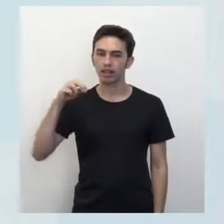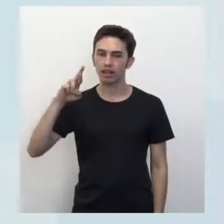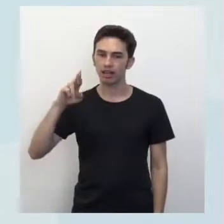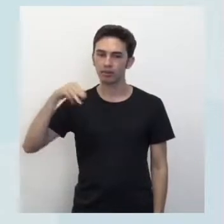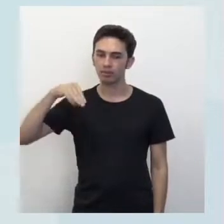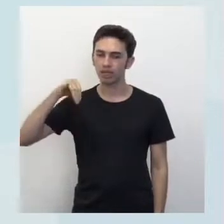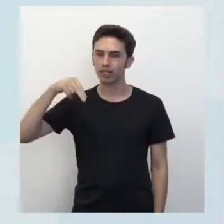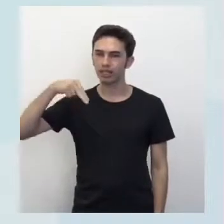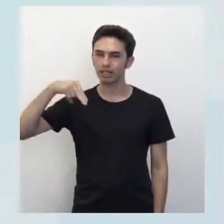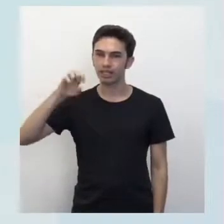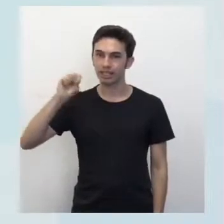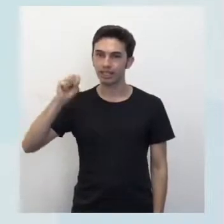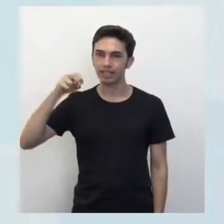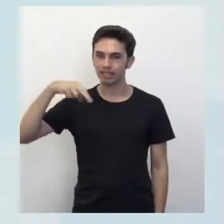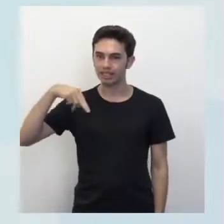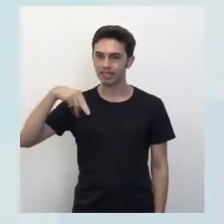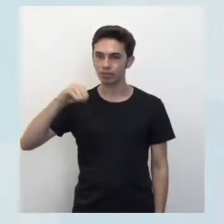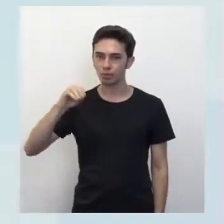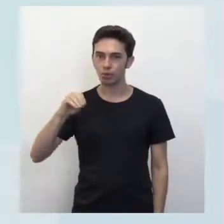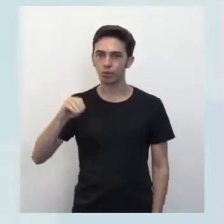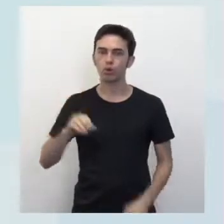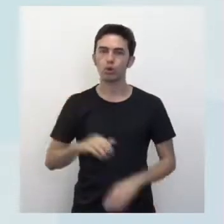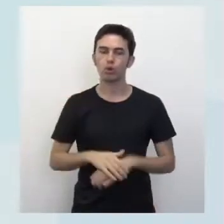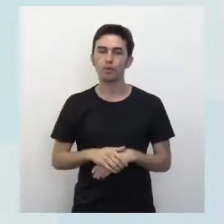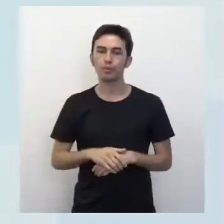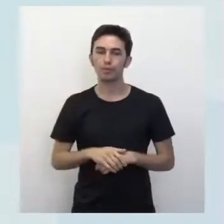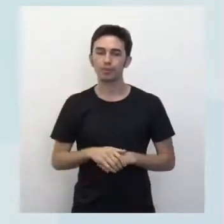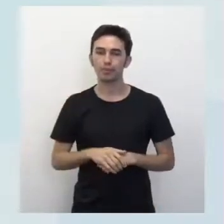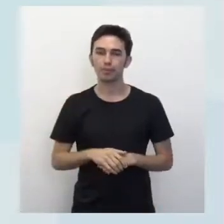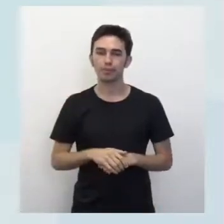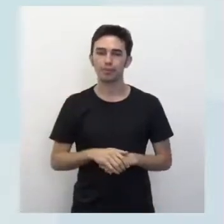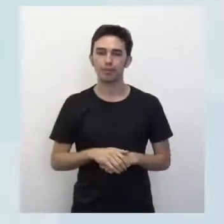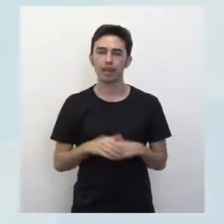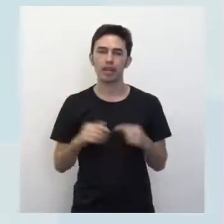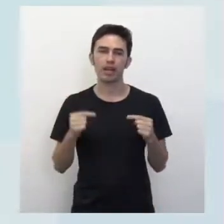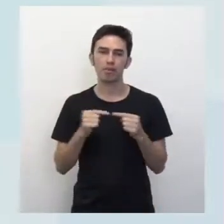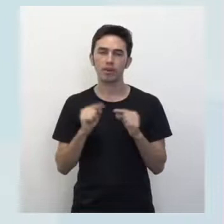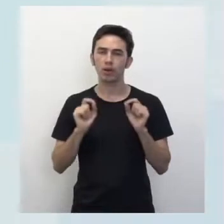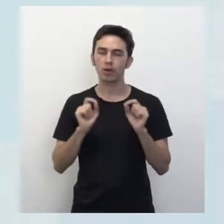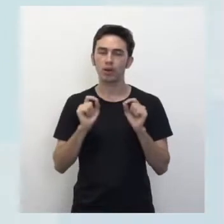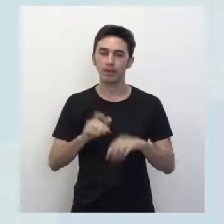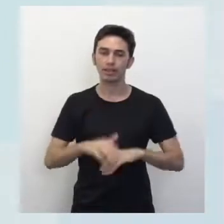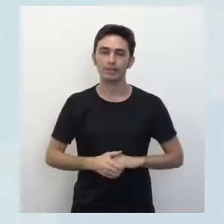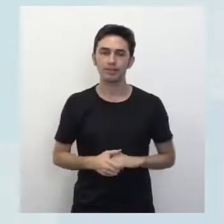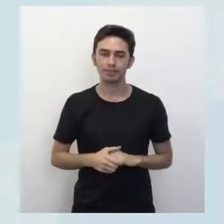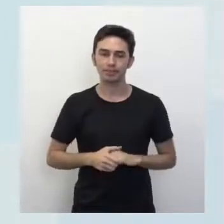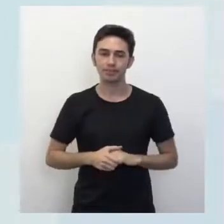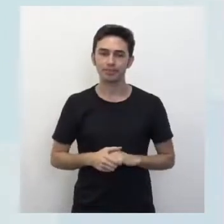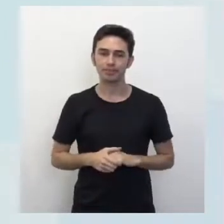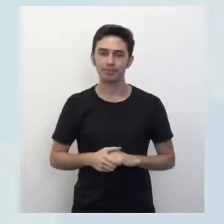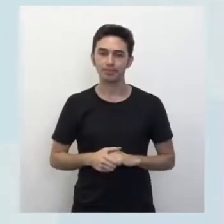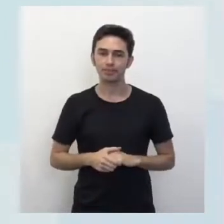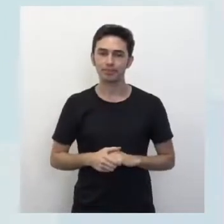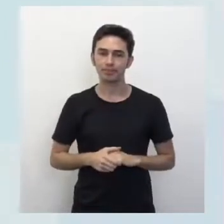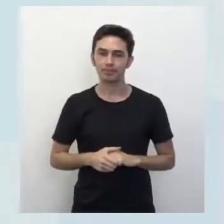determinista, né? A concepção determinista de liberdade, que diz o seguinte: existe